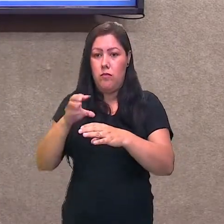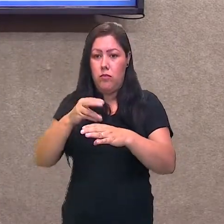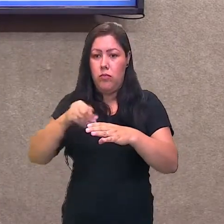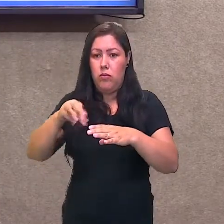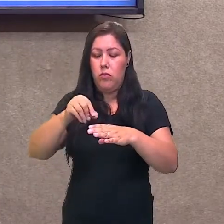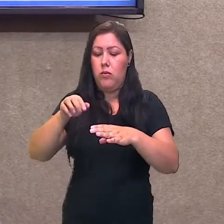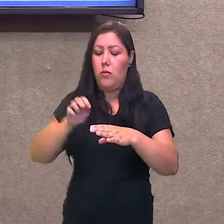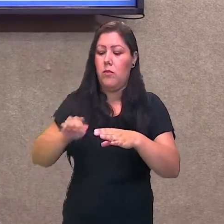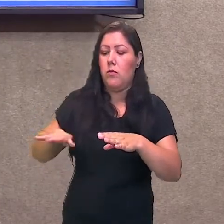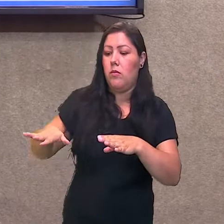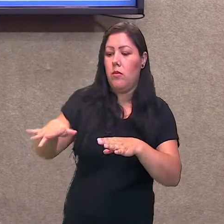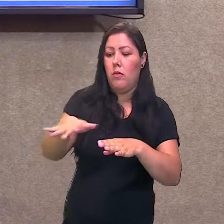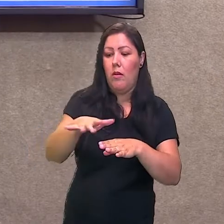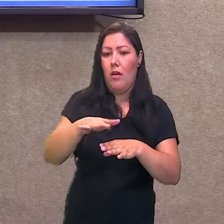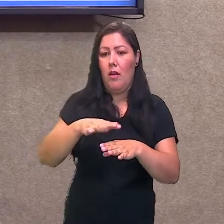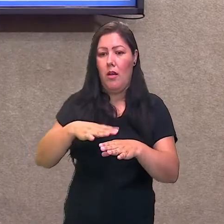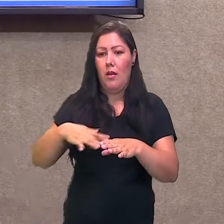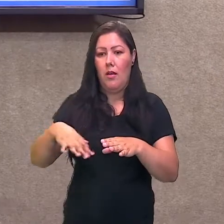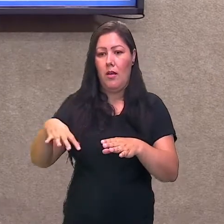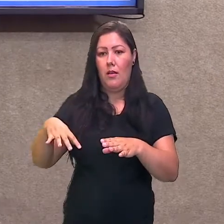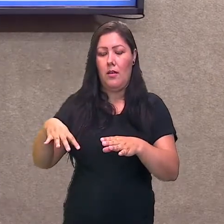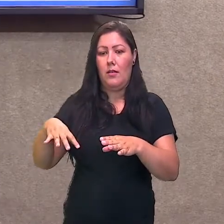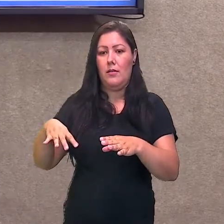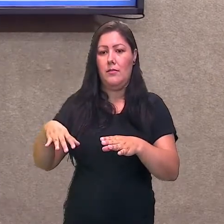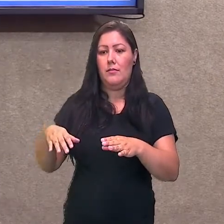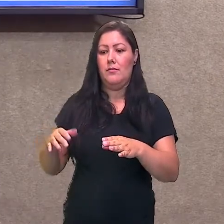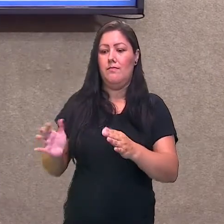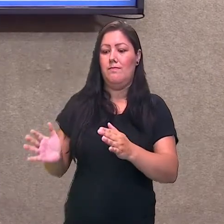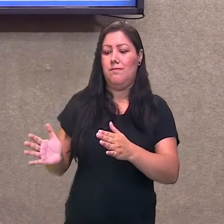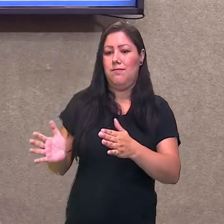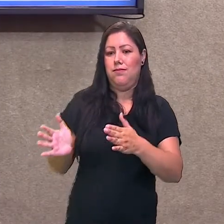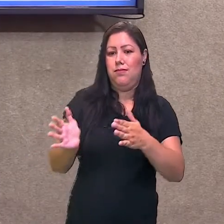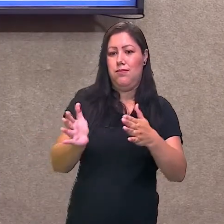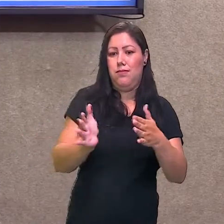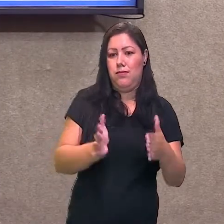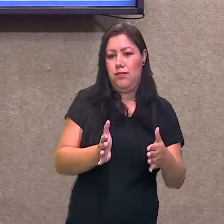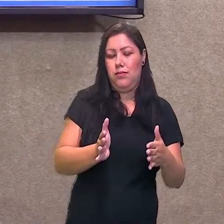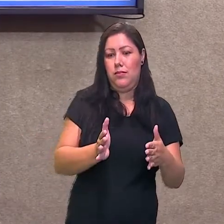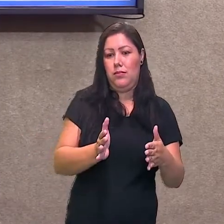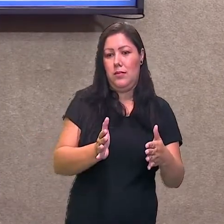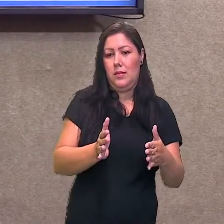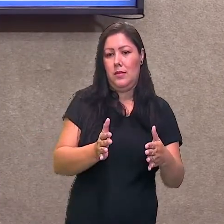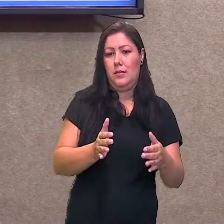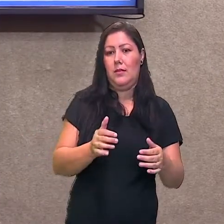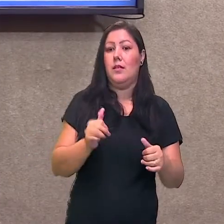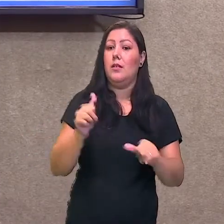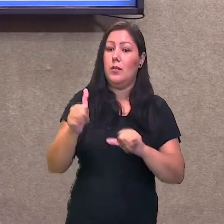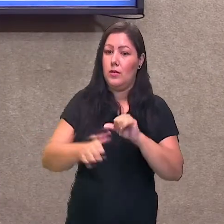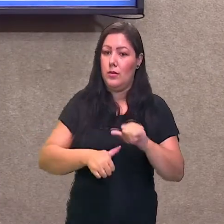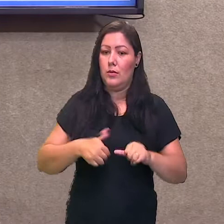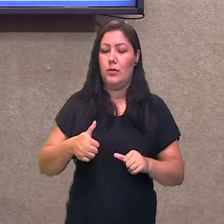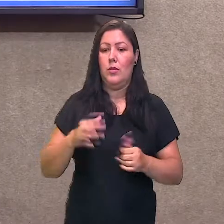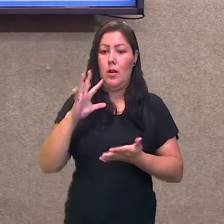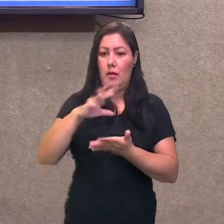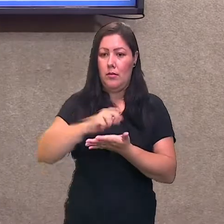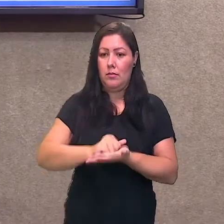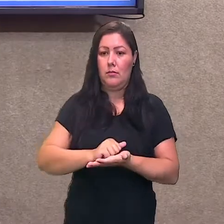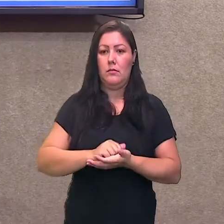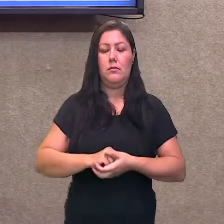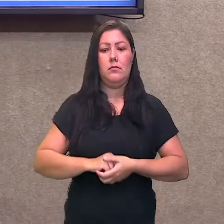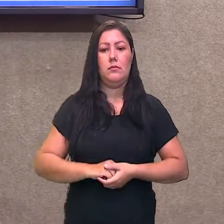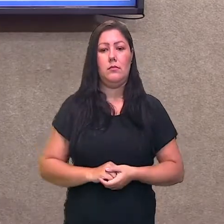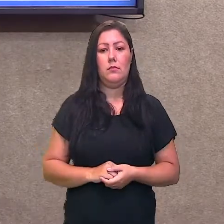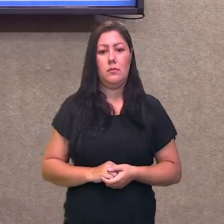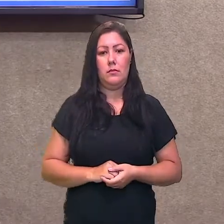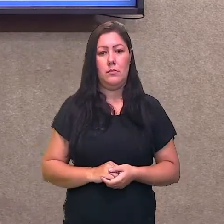saindo, conseguindo sair do sistema ali. Pode ser também que a geopolítica tenha